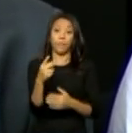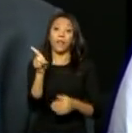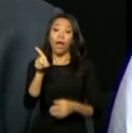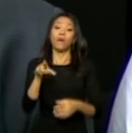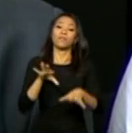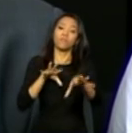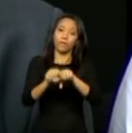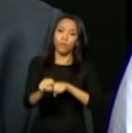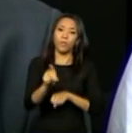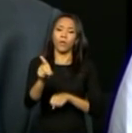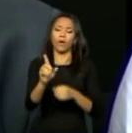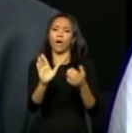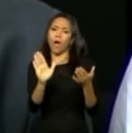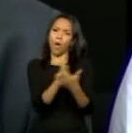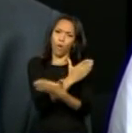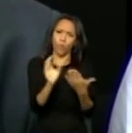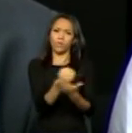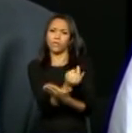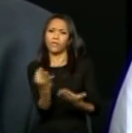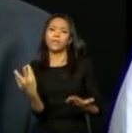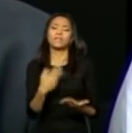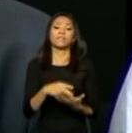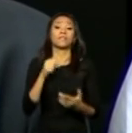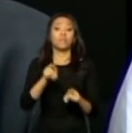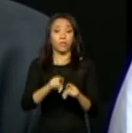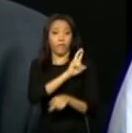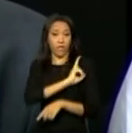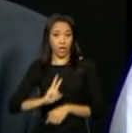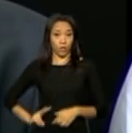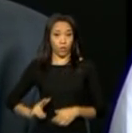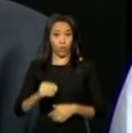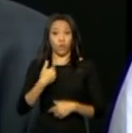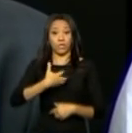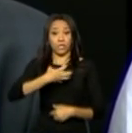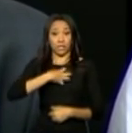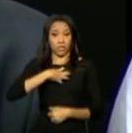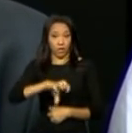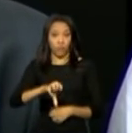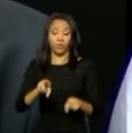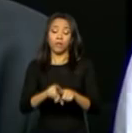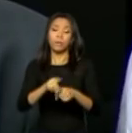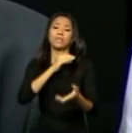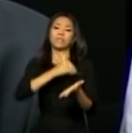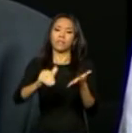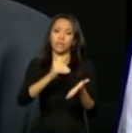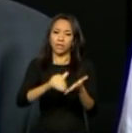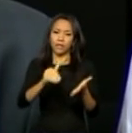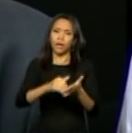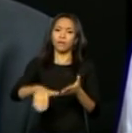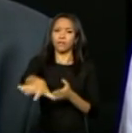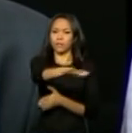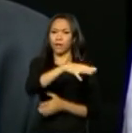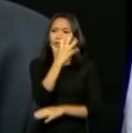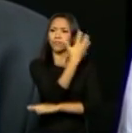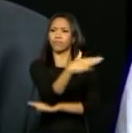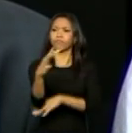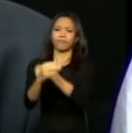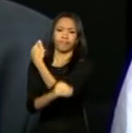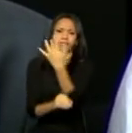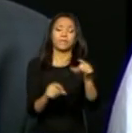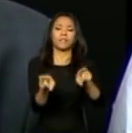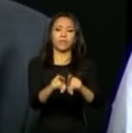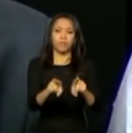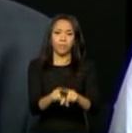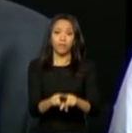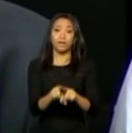formou. Foi algumas vezes vereador em Salvador, secretário do Meio Ambiente do município de Salvador, vice-presidente da Fundação